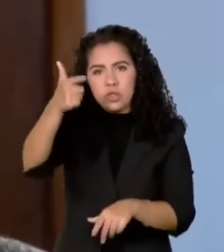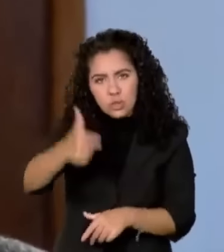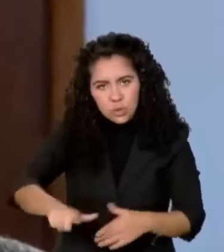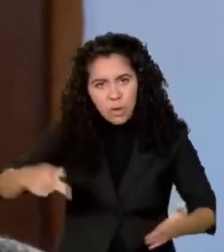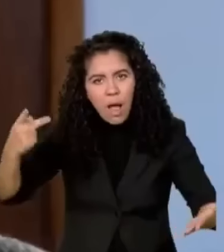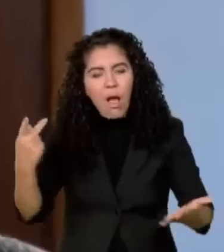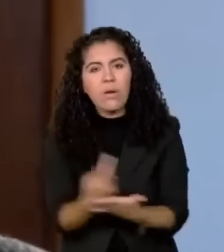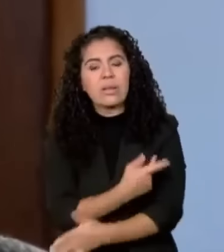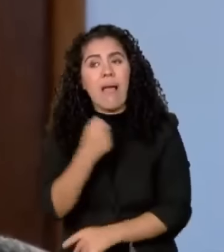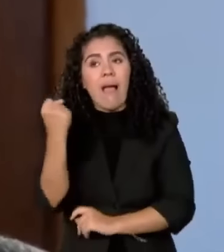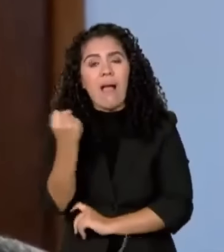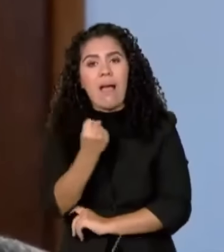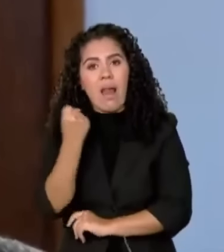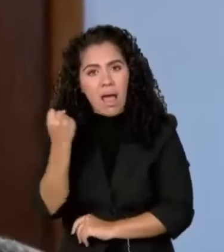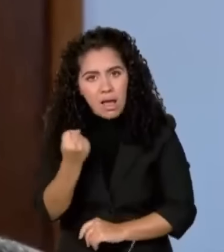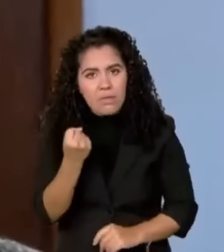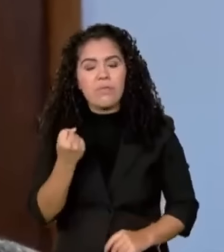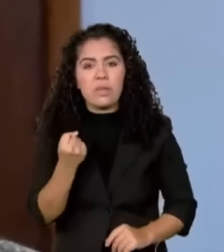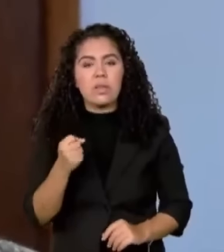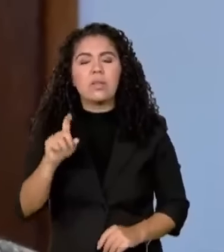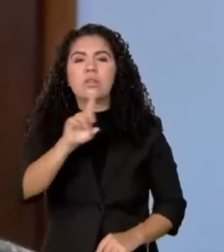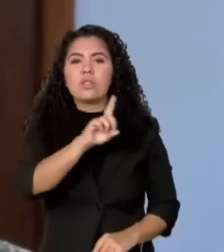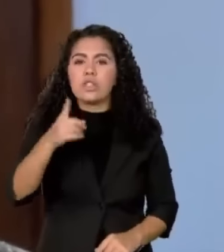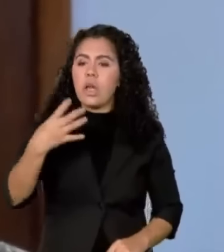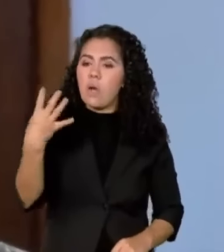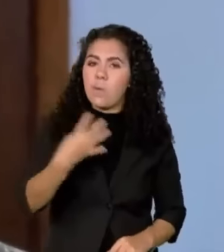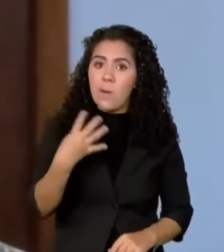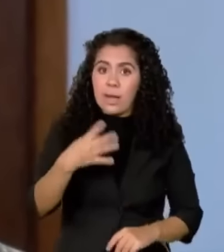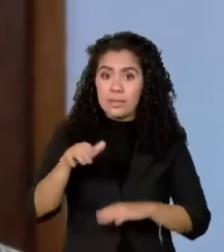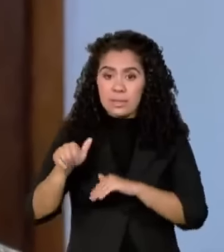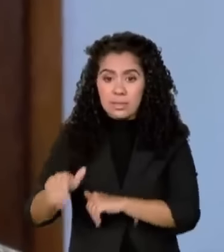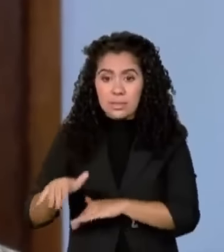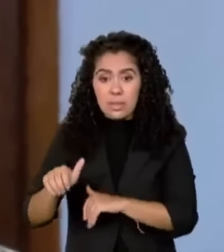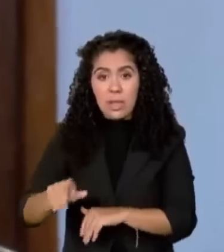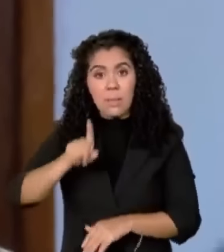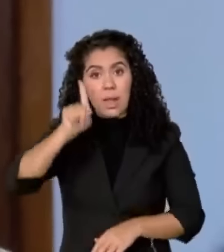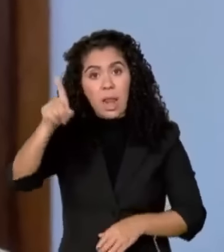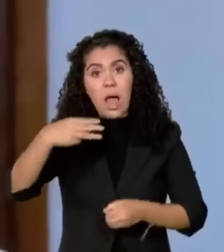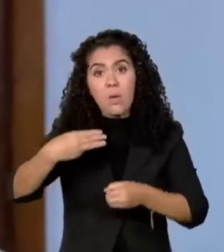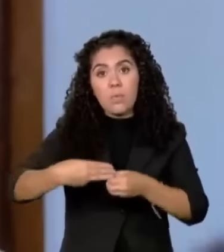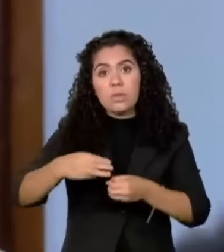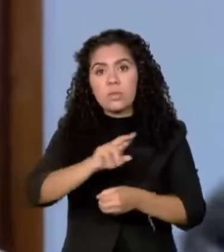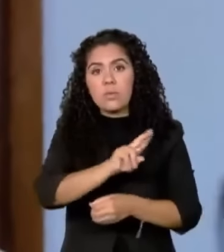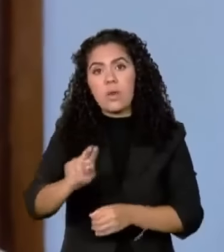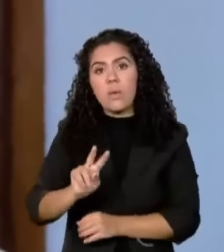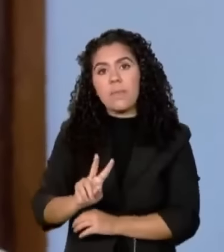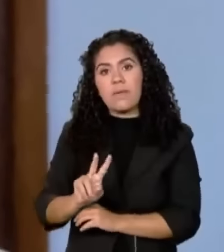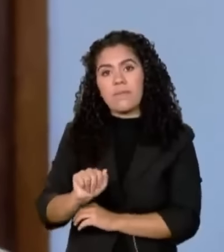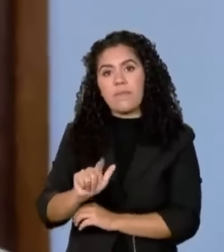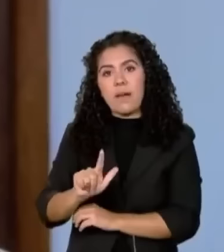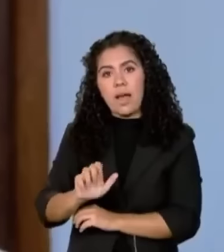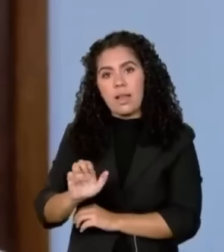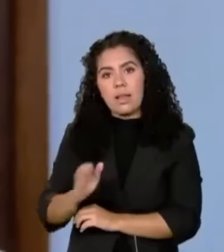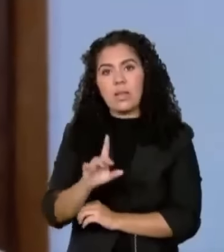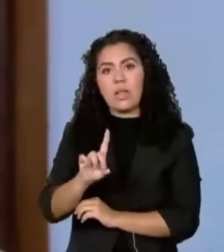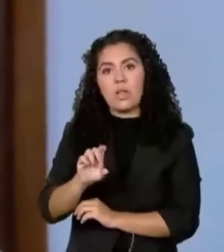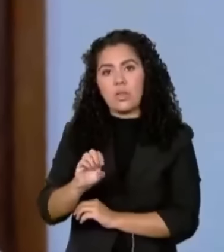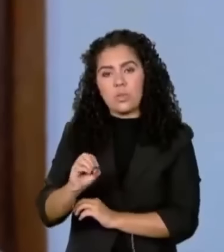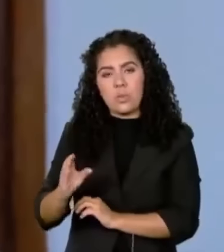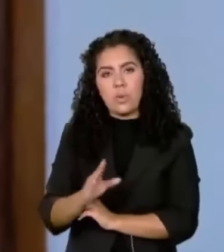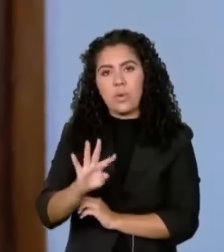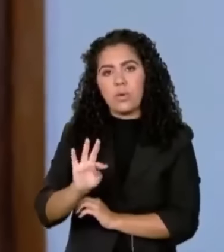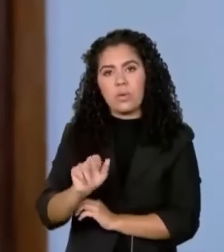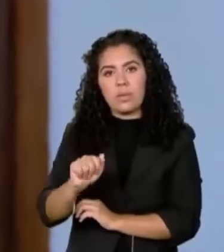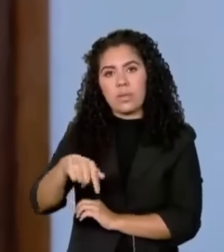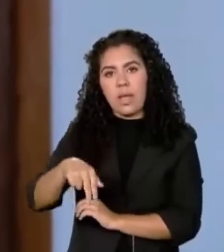passado é que no ano passado a gente teve no dia 4 de setembro o evento no Vale do Taquari, no dia 5 de setembro pela manhã. O tempo tinha